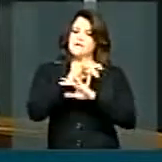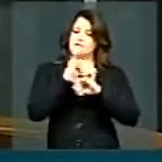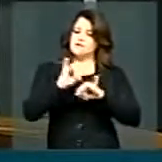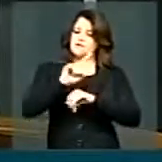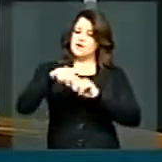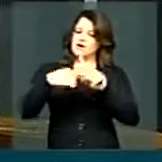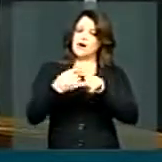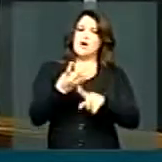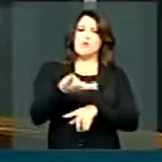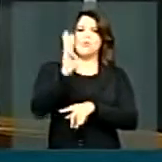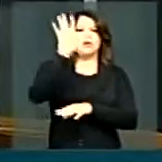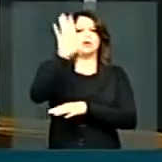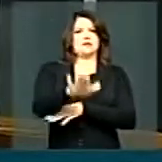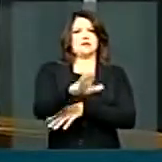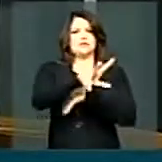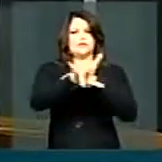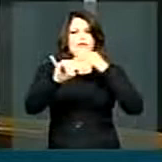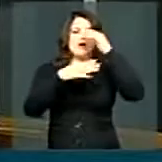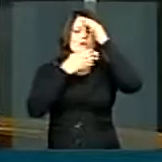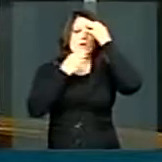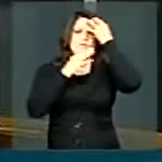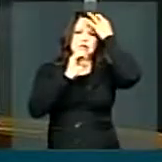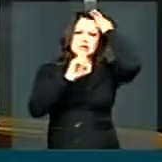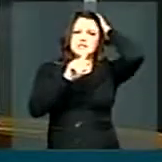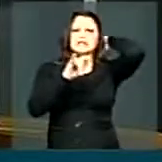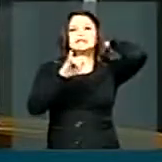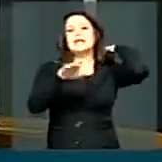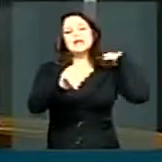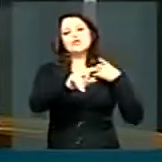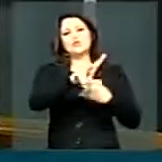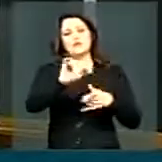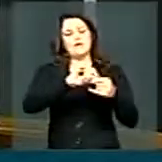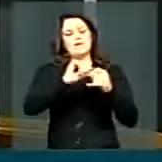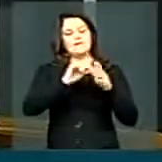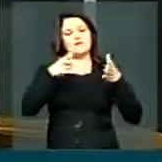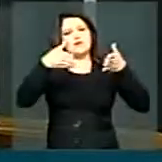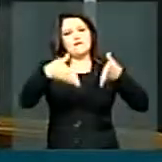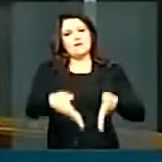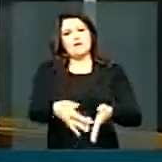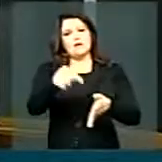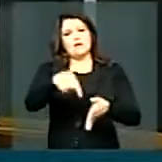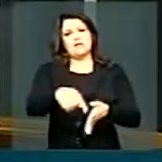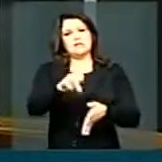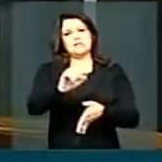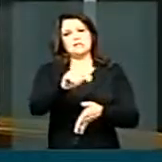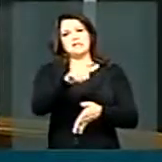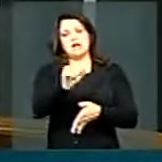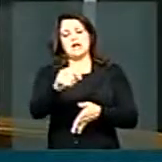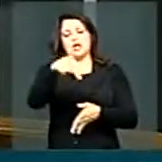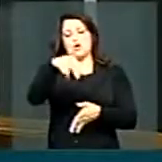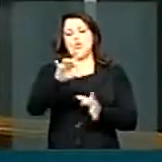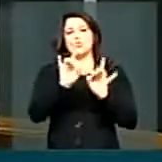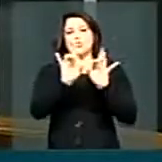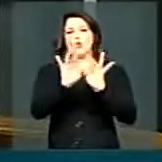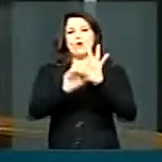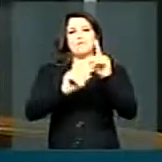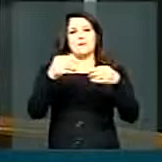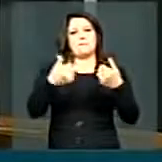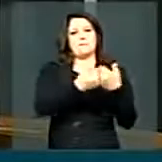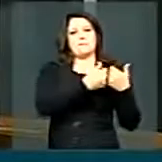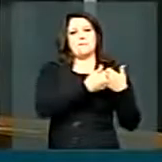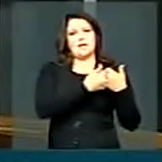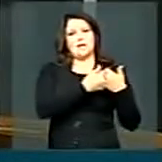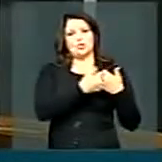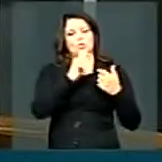partir das 16 horas, o corpo de Sérgio Miranda estará sendo velado aqui no Salão Nobre, ao lado do